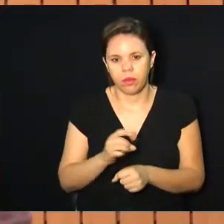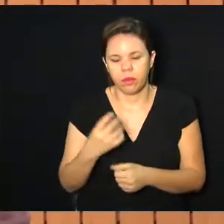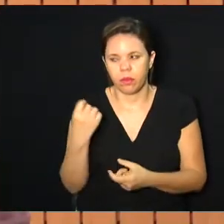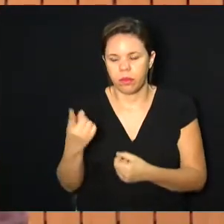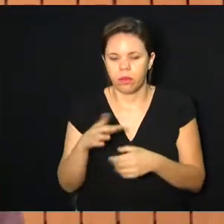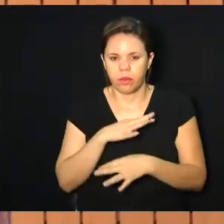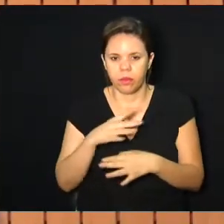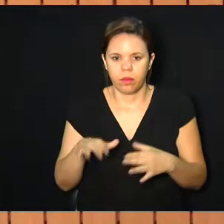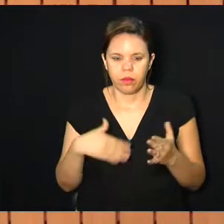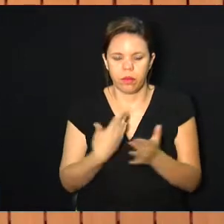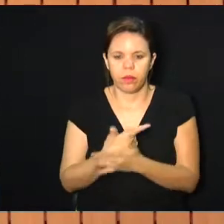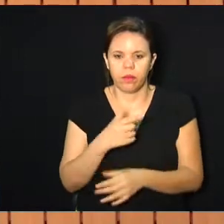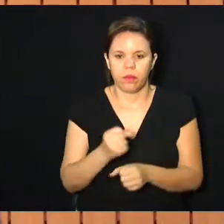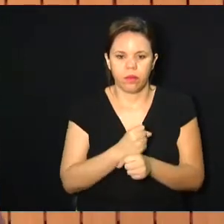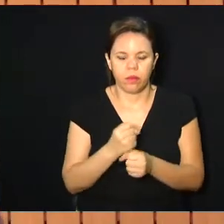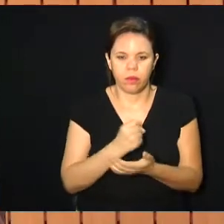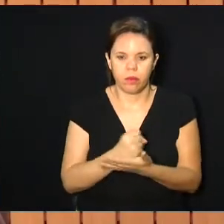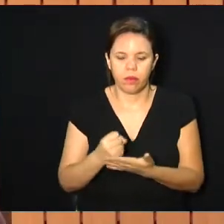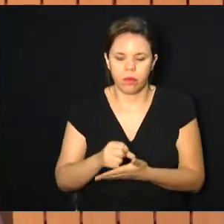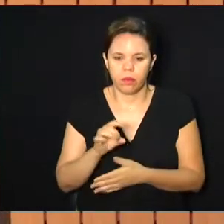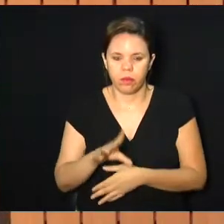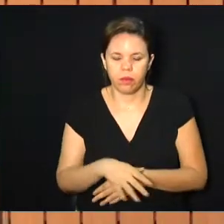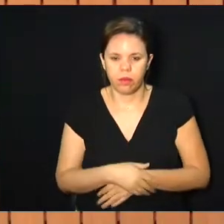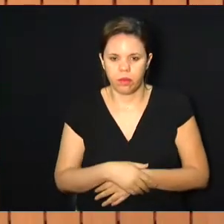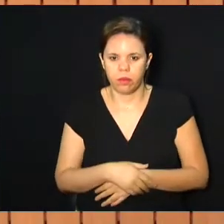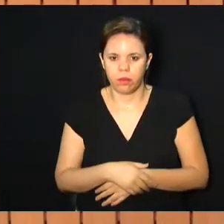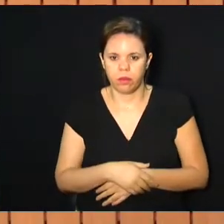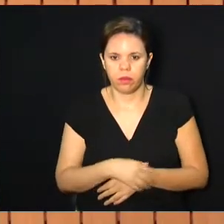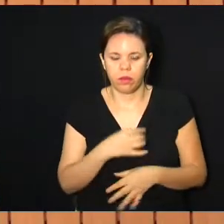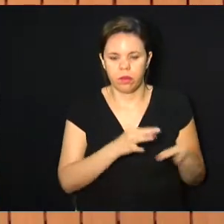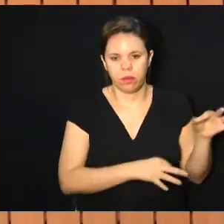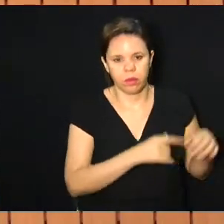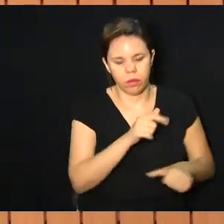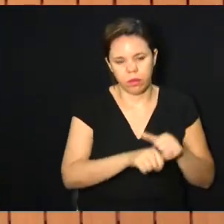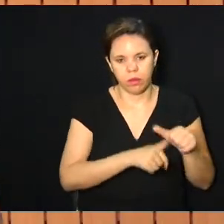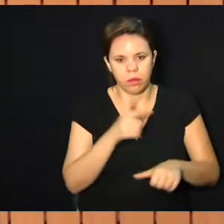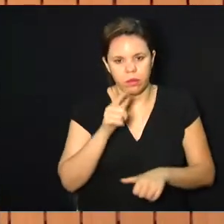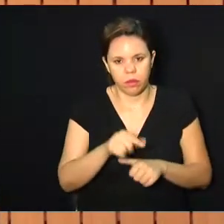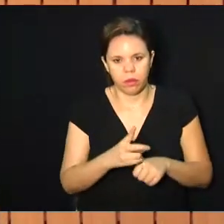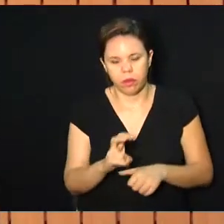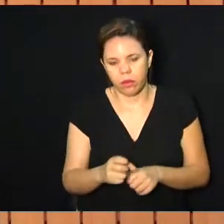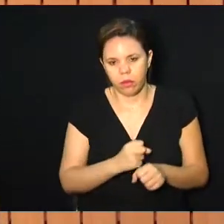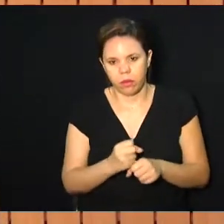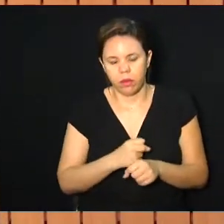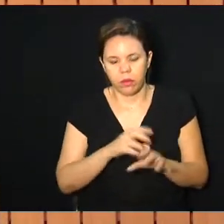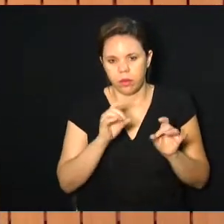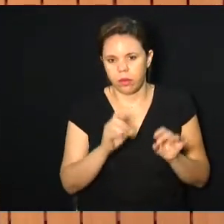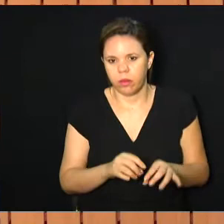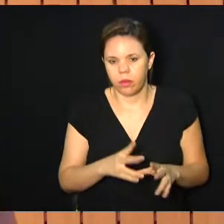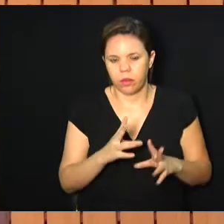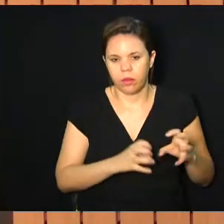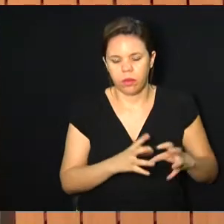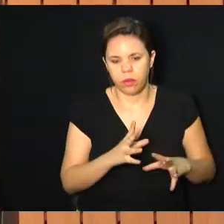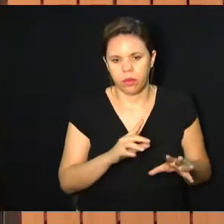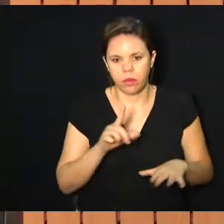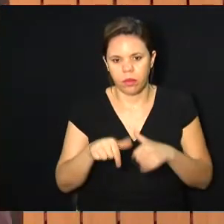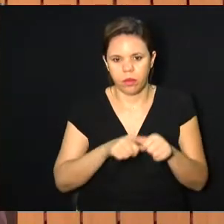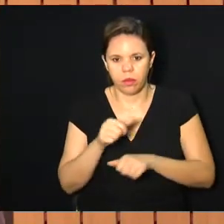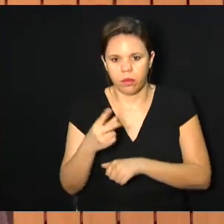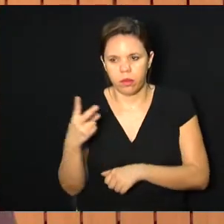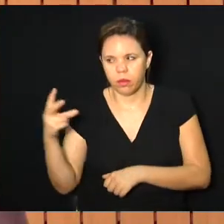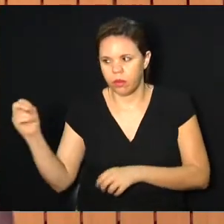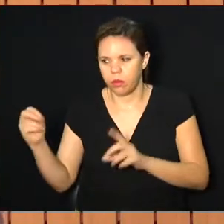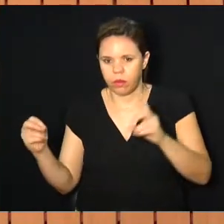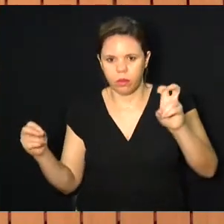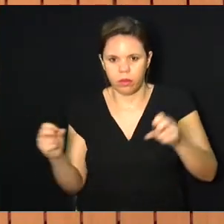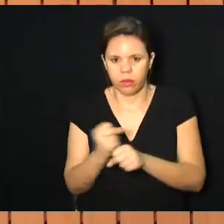Brasil que fazem com 10, e na Justiça a gente conseguiu mudar para 15, não vou entrar em detalhe, foi uma briga, e quando mudou de 20 para